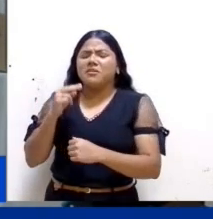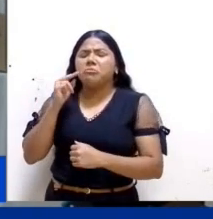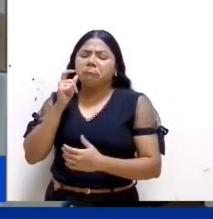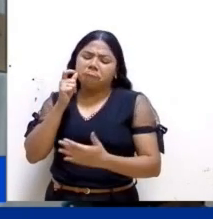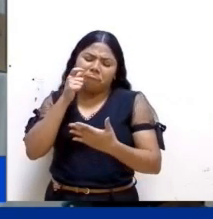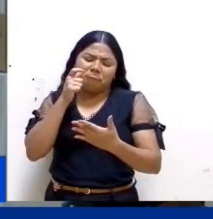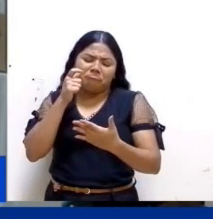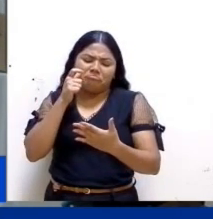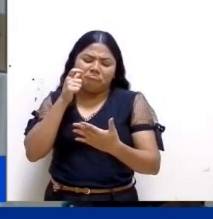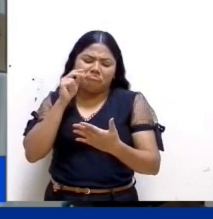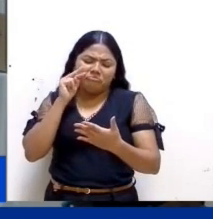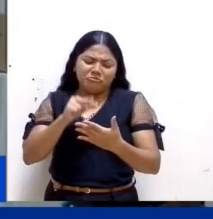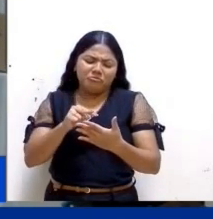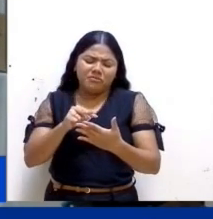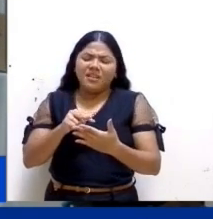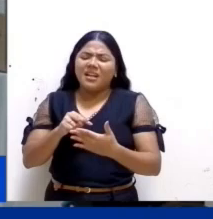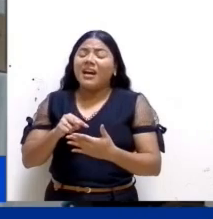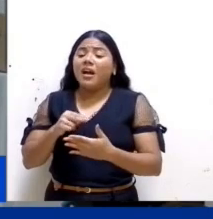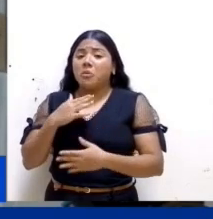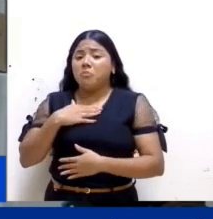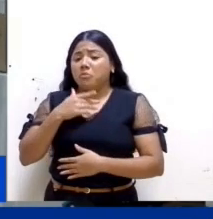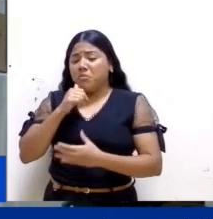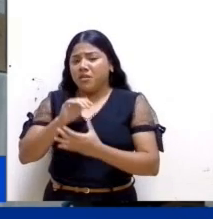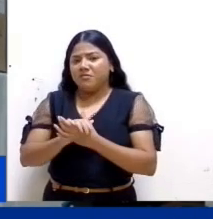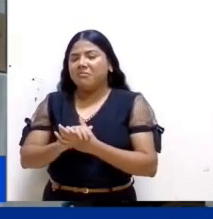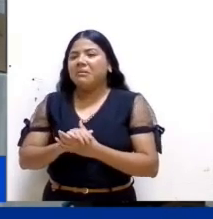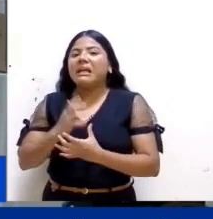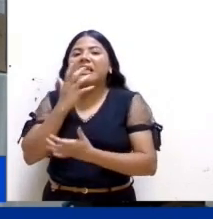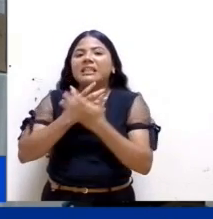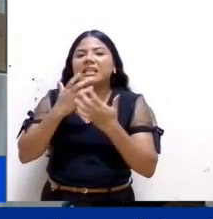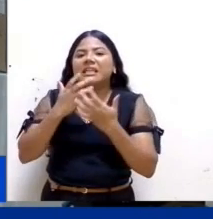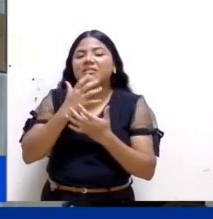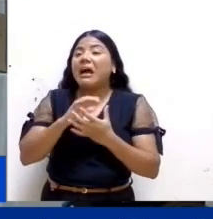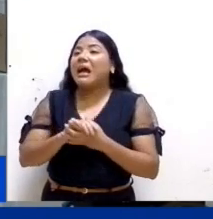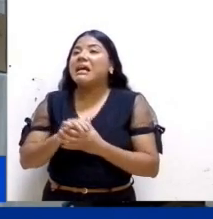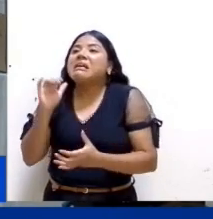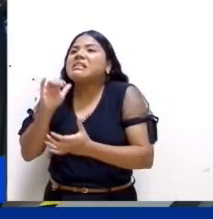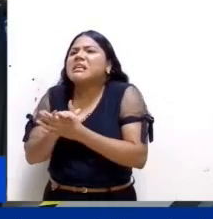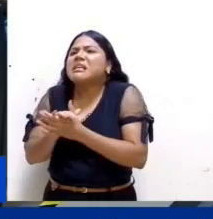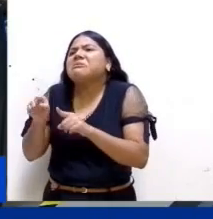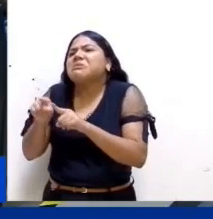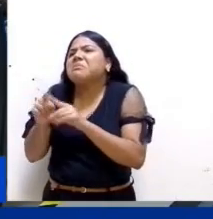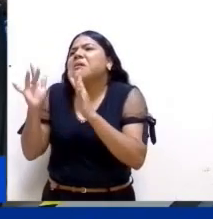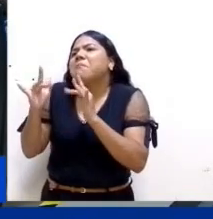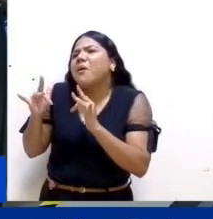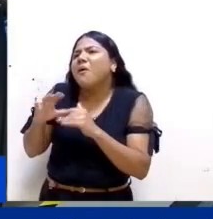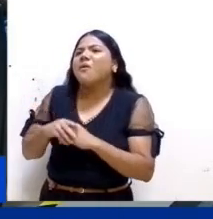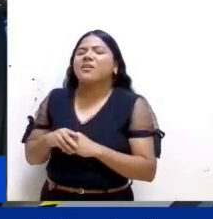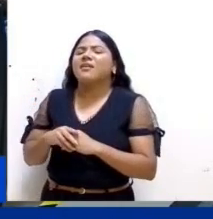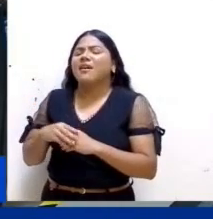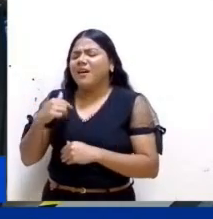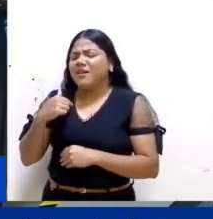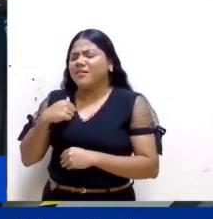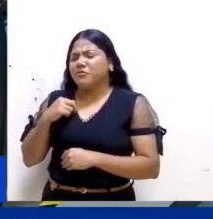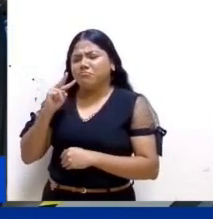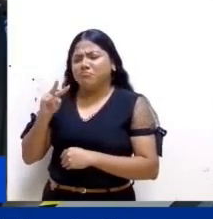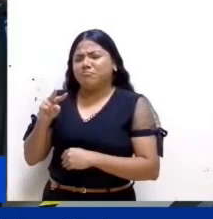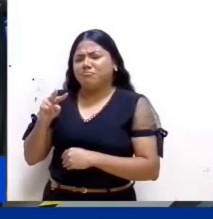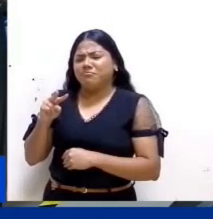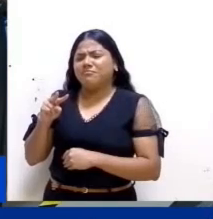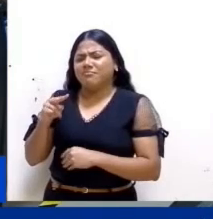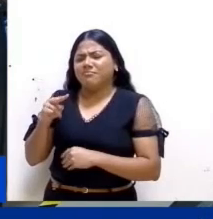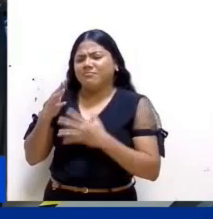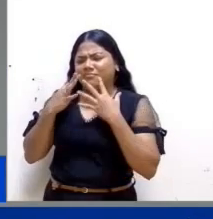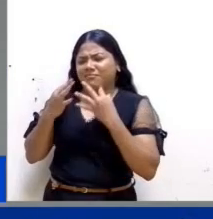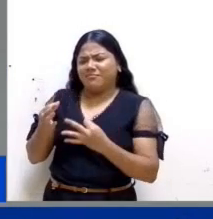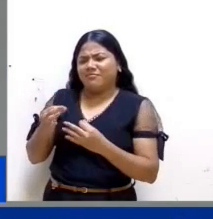casado, não sei o quê. E começou a cantar a música. E eu fiquei olhando para a cara dele assim, né? E aí vai contando a música e é um meme. E é uma, eu disse, gente, esse homem está